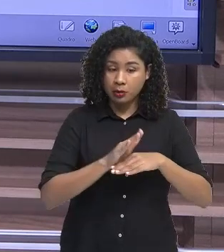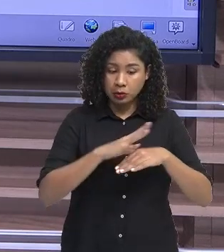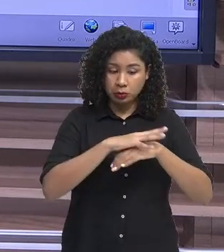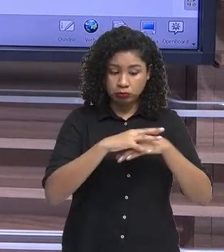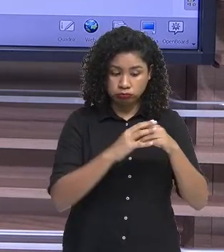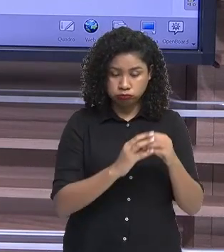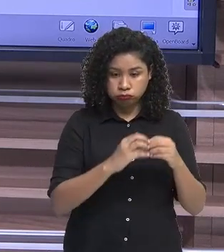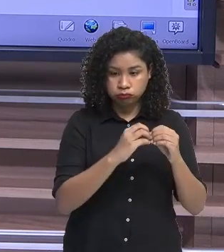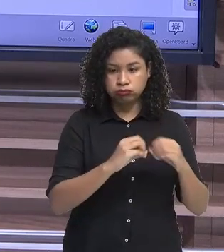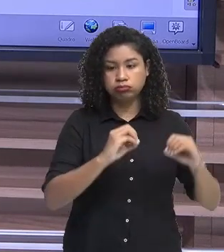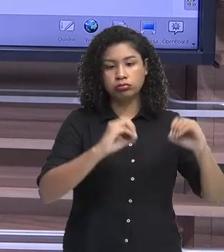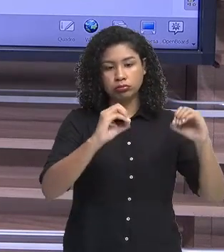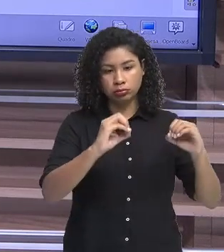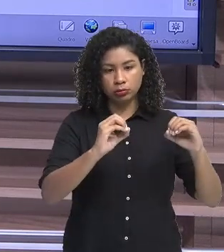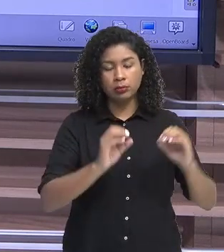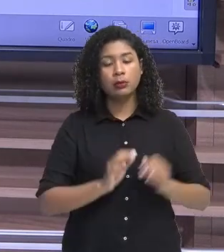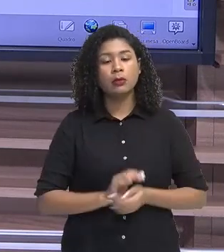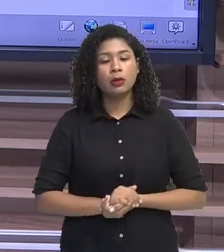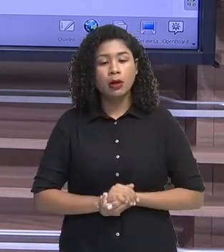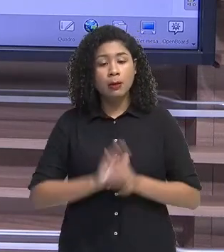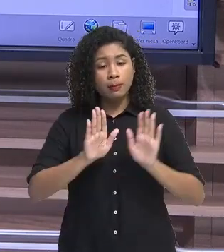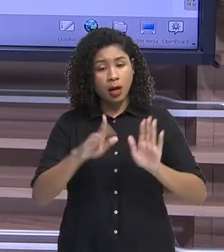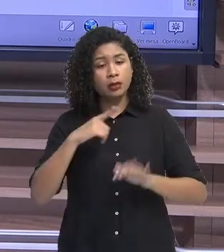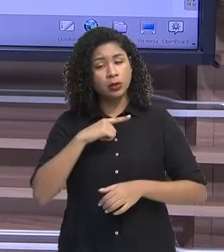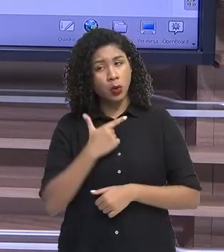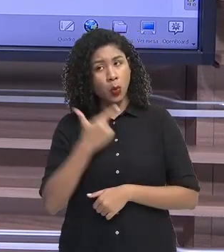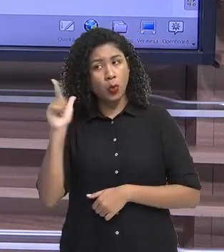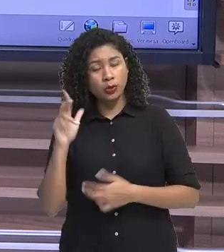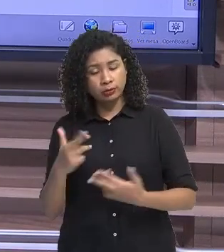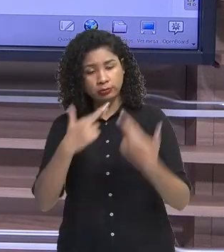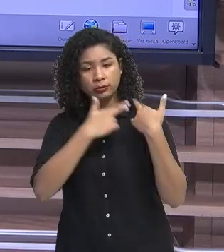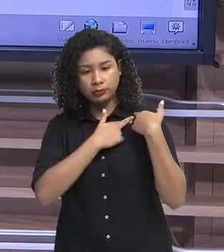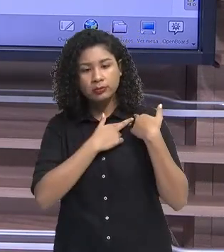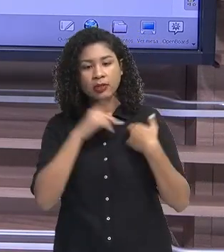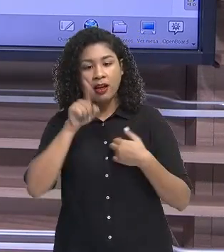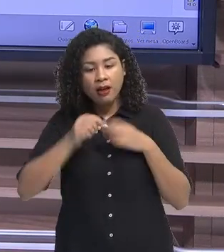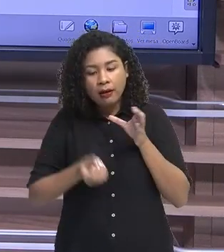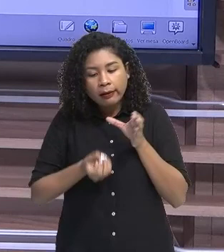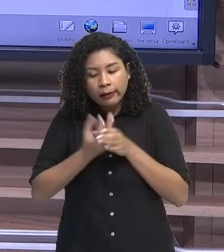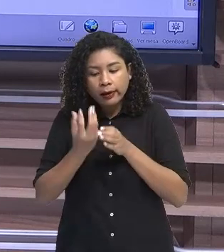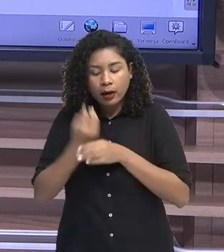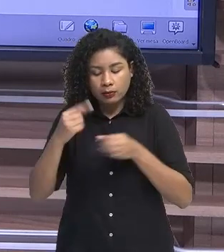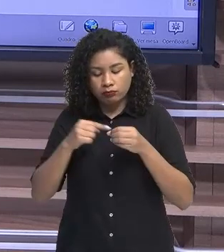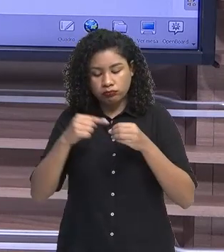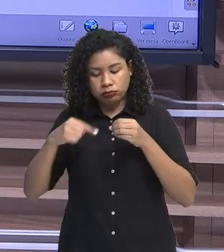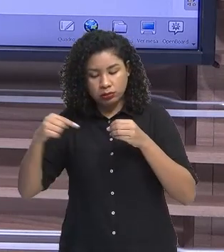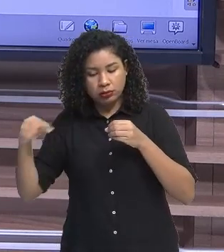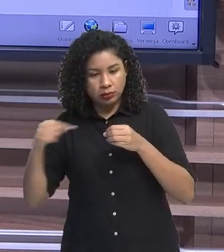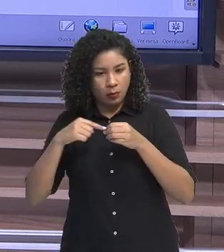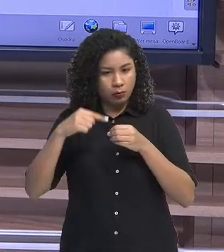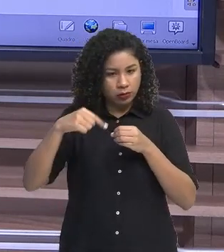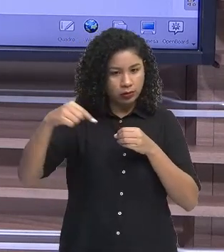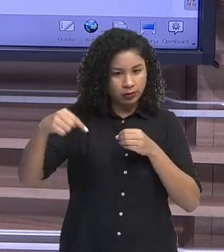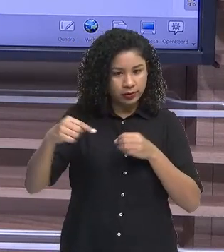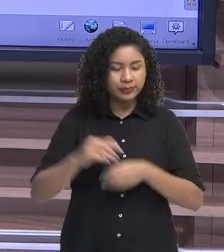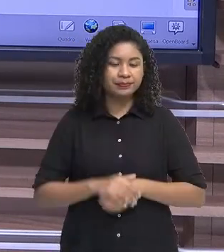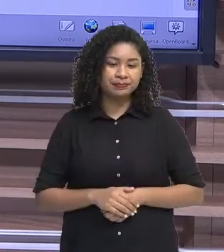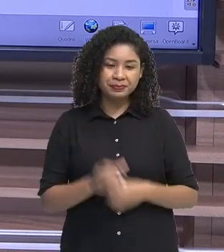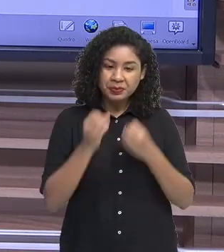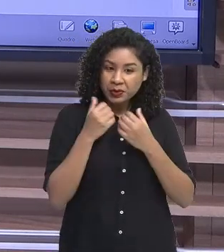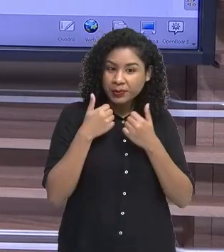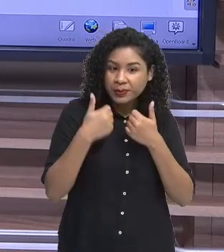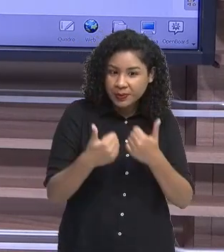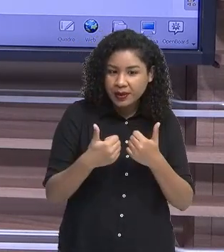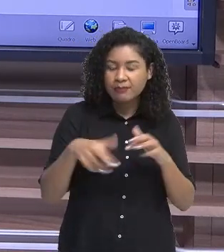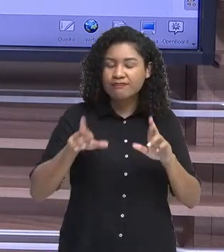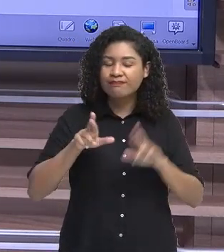ele tem outra função também, como, por exemplo, a formação de flagelos e cílios em alguns tipos celulares. Tá bom? Espero que